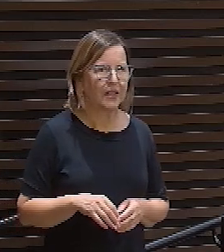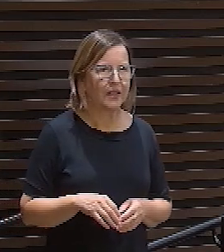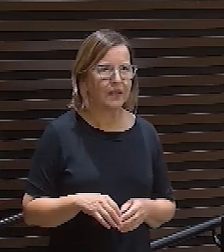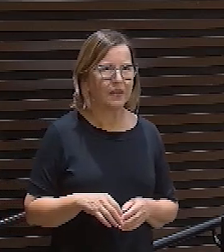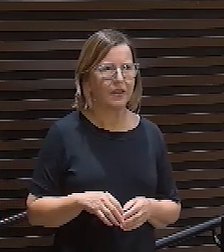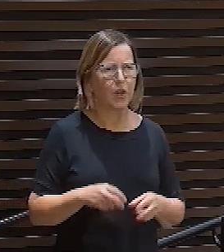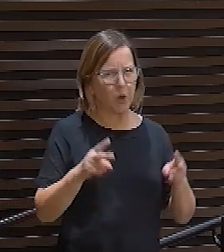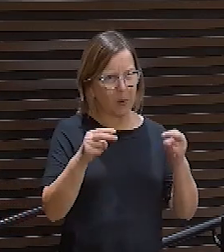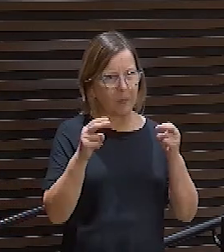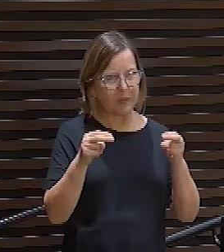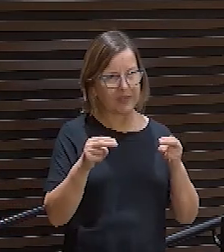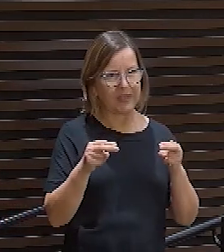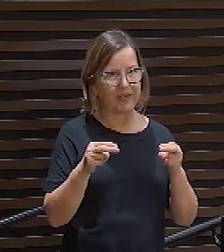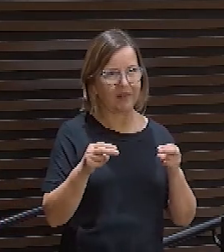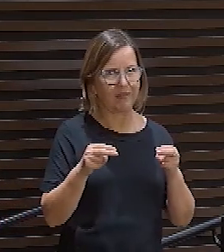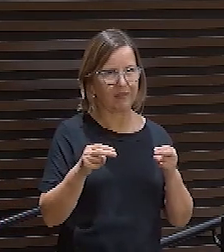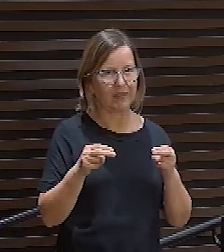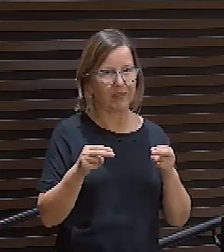você.